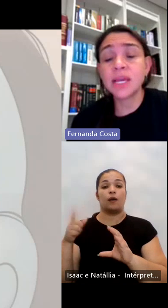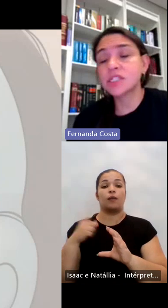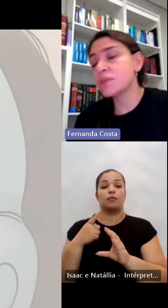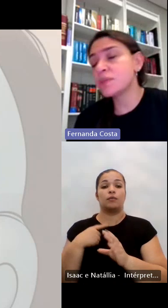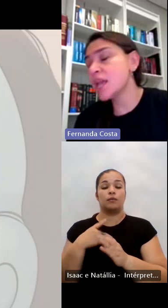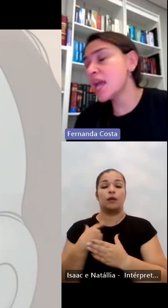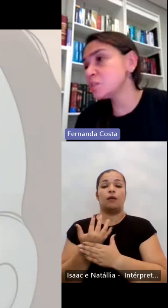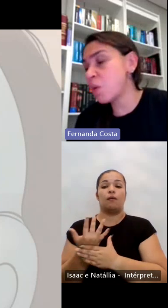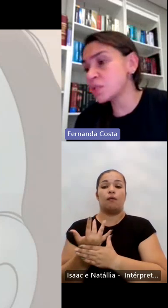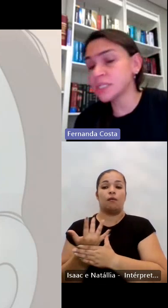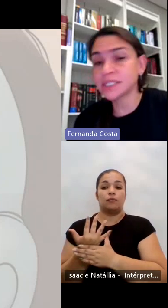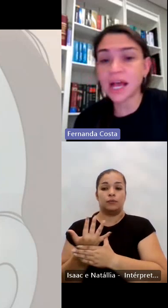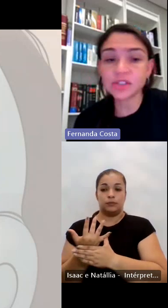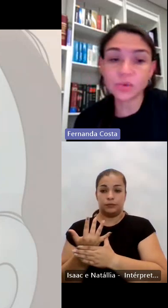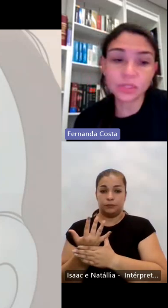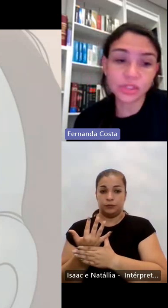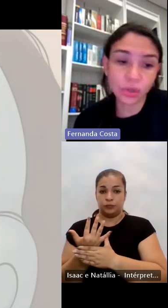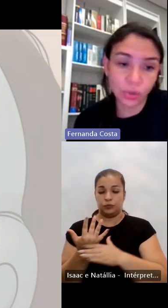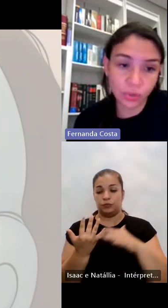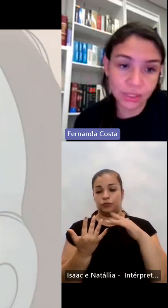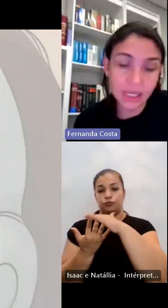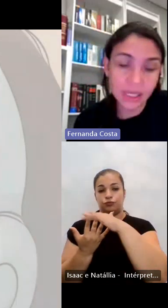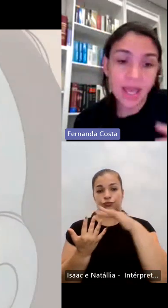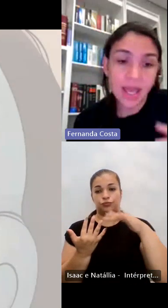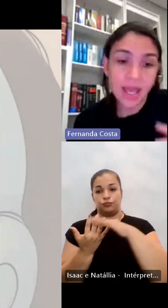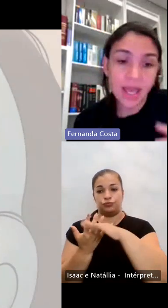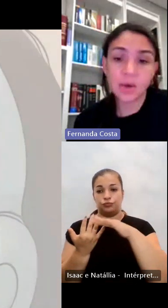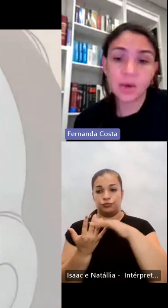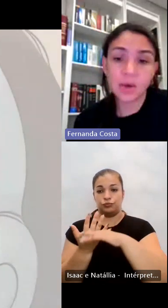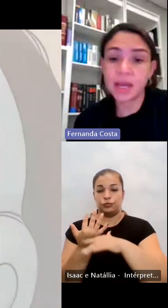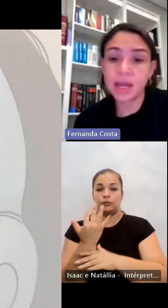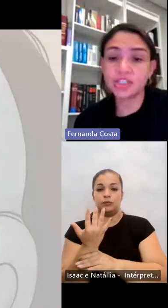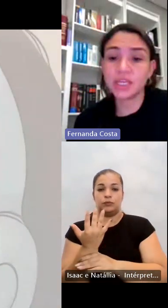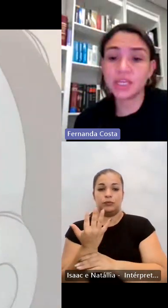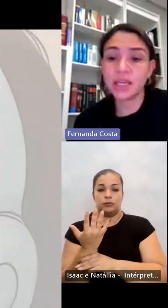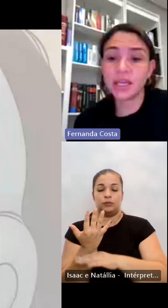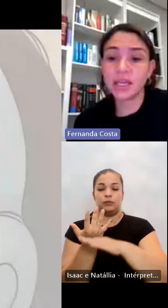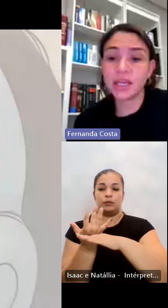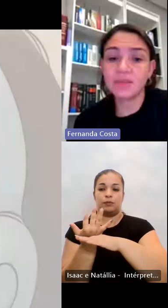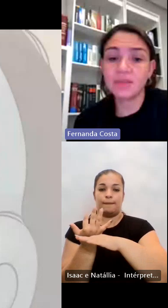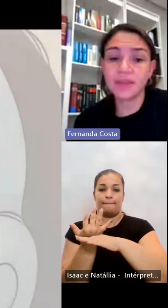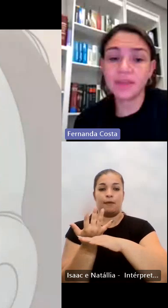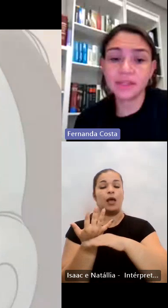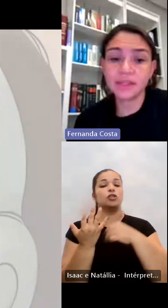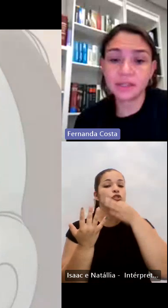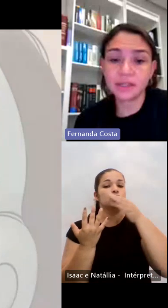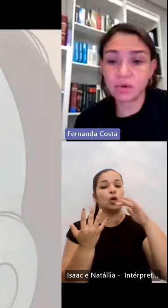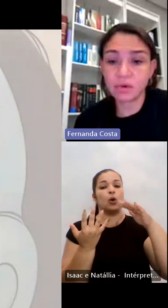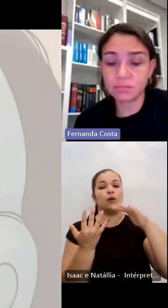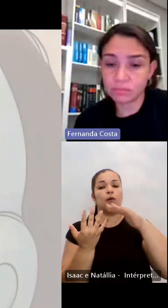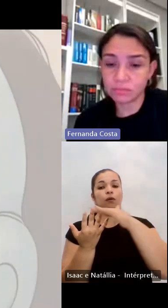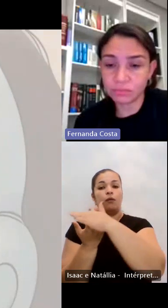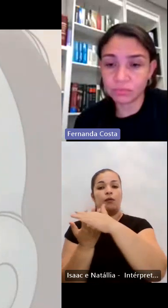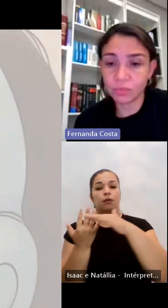vibram em respostas às ondas sonoras. Essa aqui é uma imagem feita